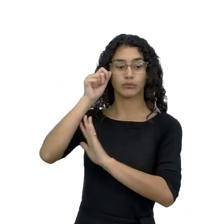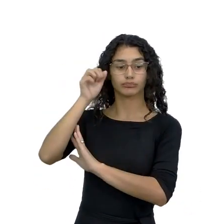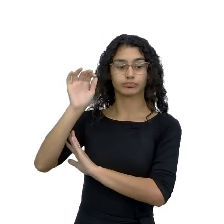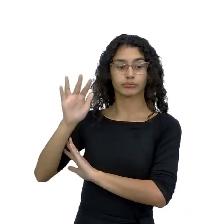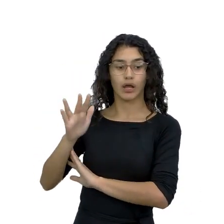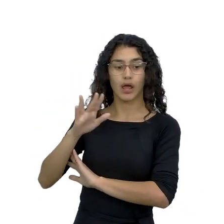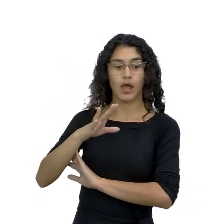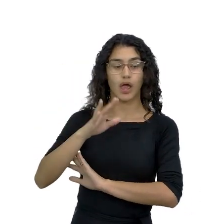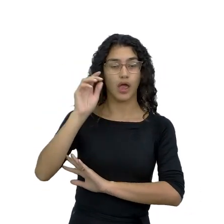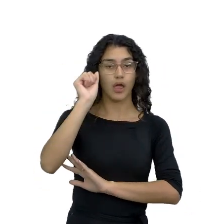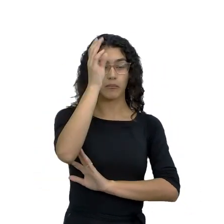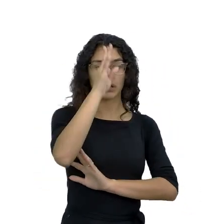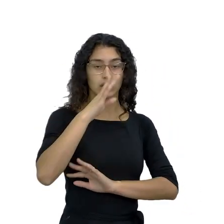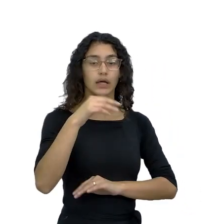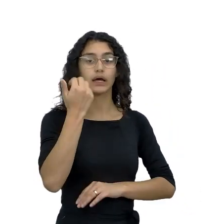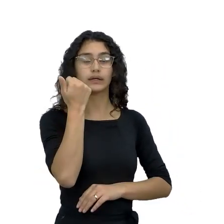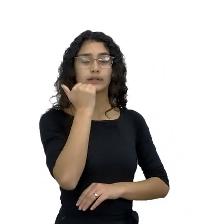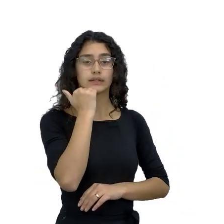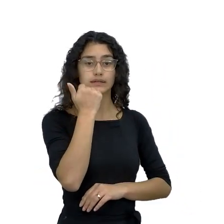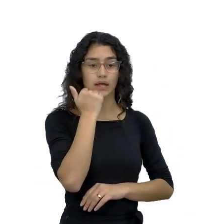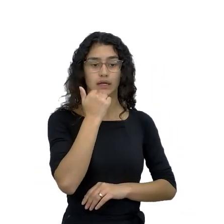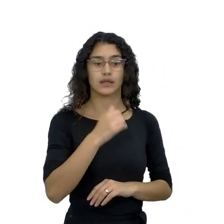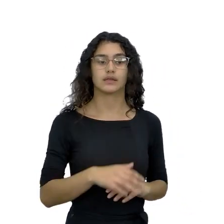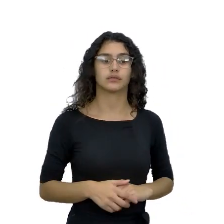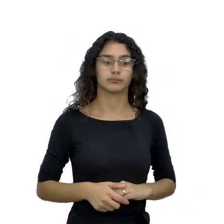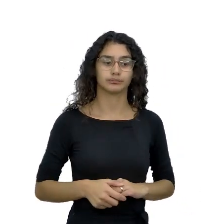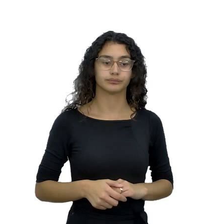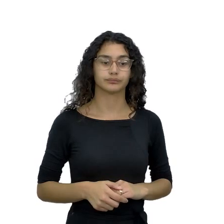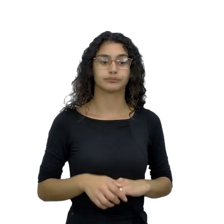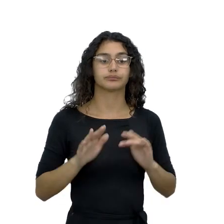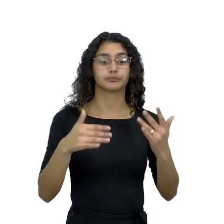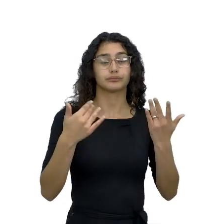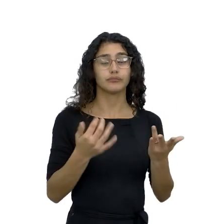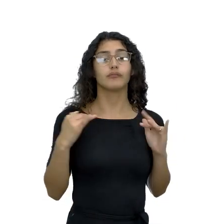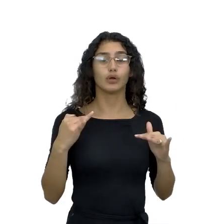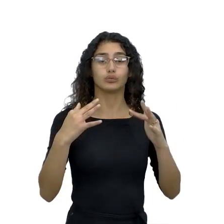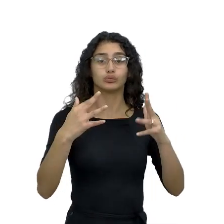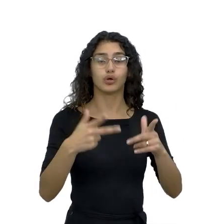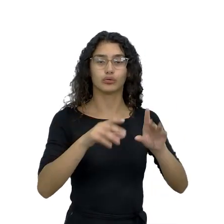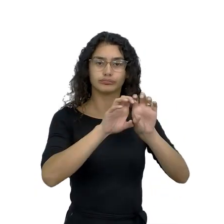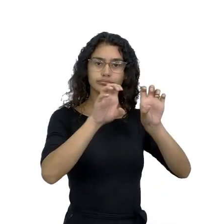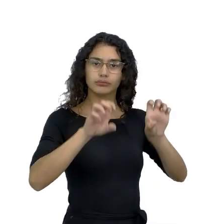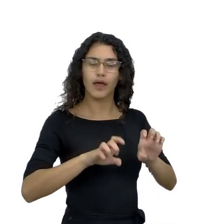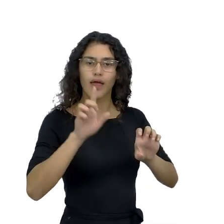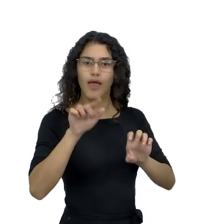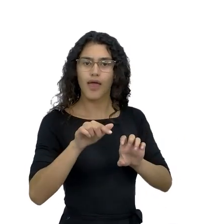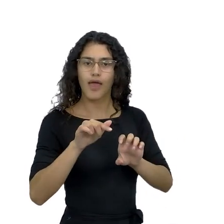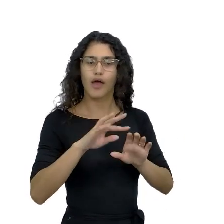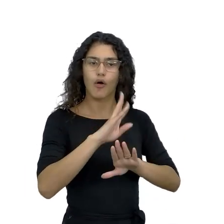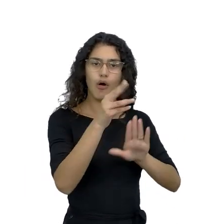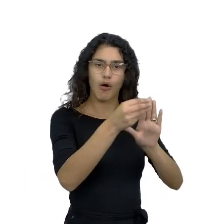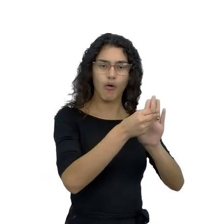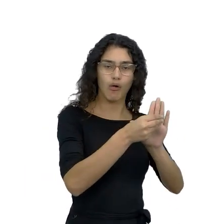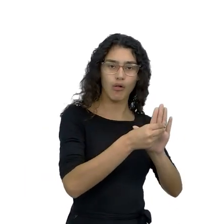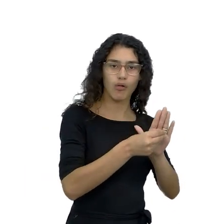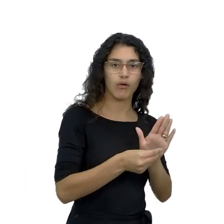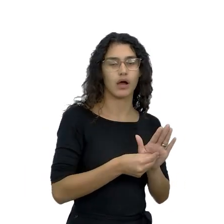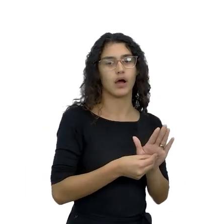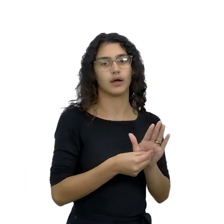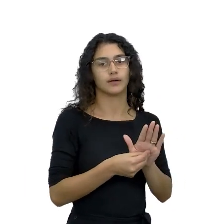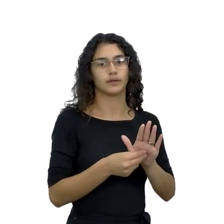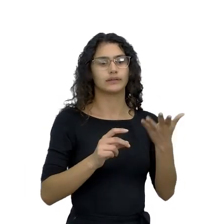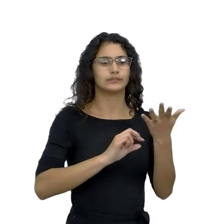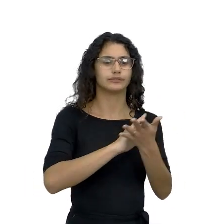africana e afro-brasileira e ciências. Então, todos esses estão inseridos